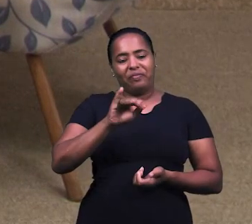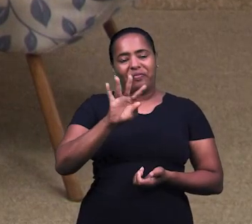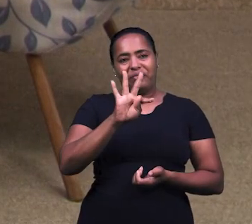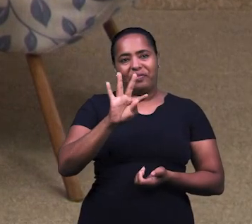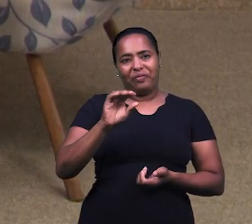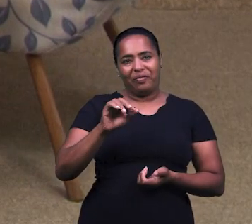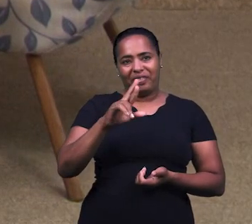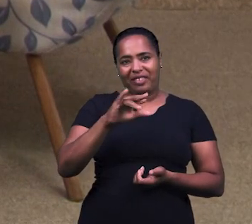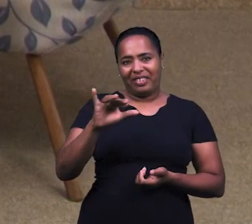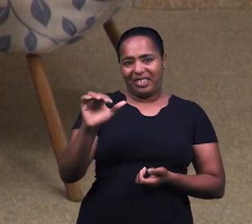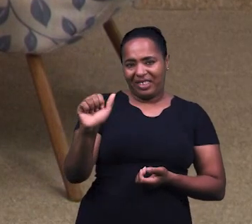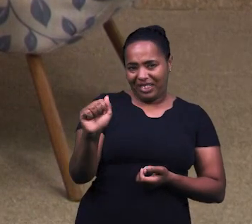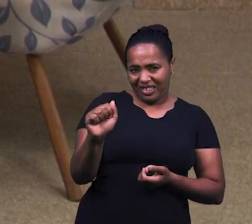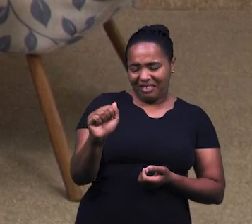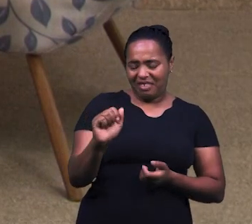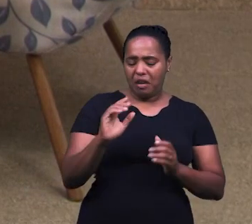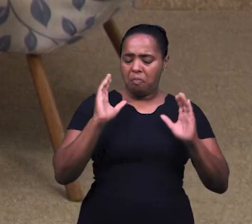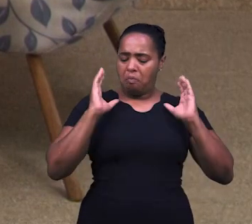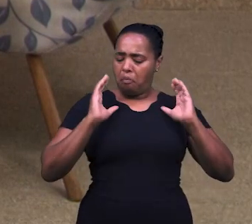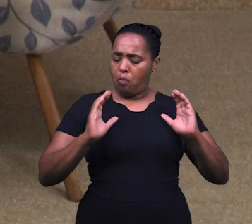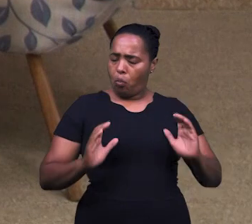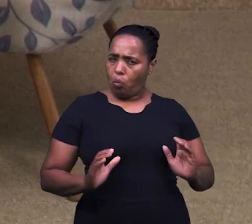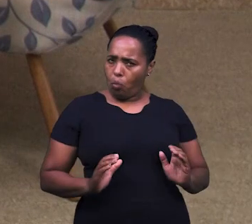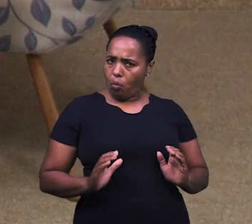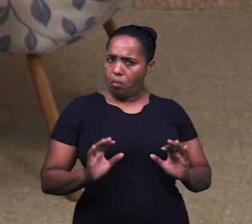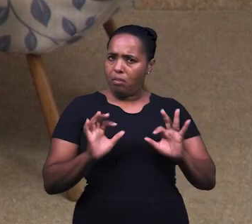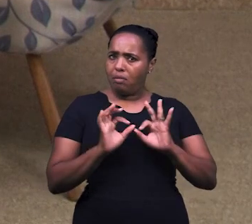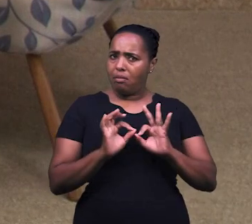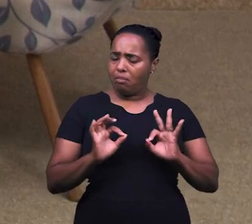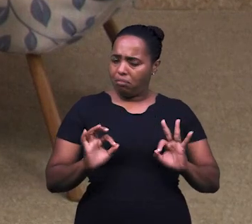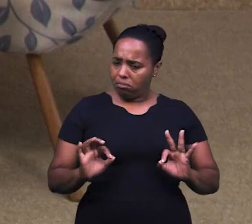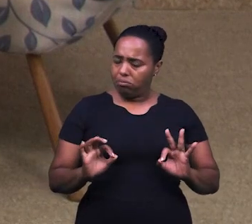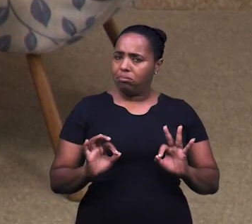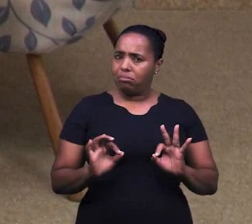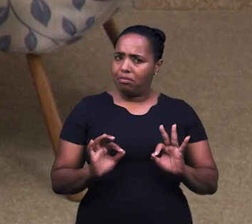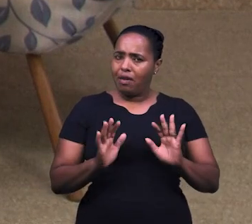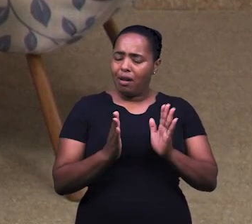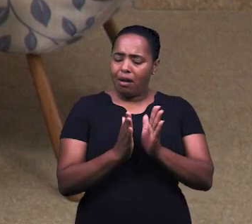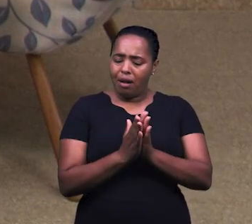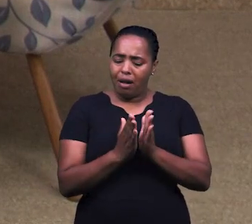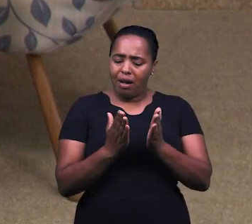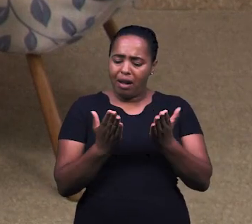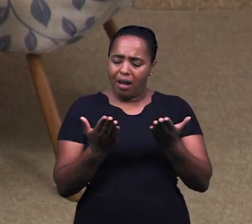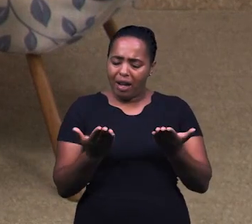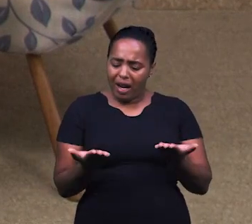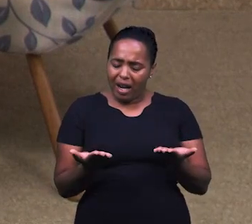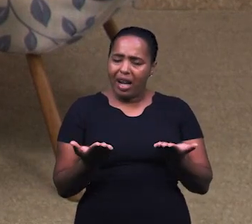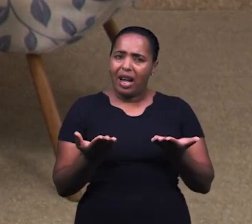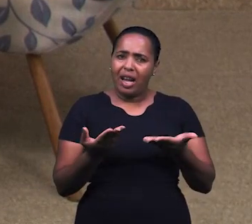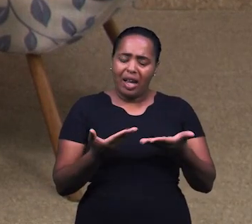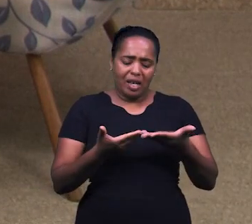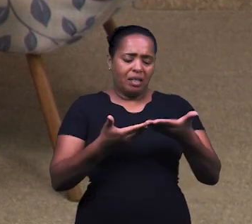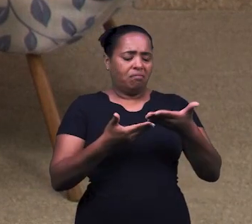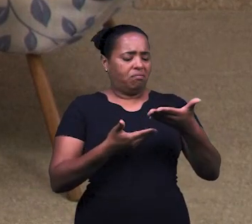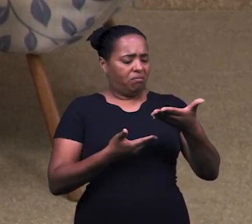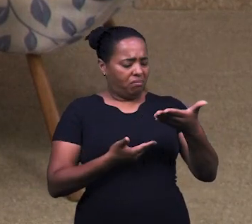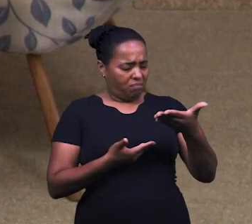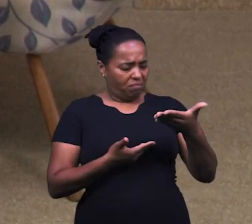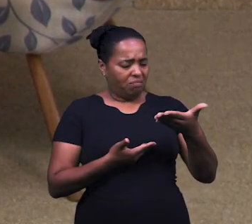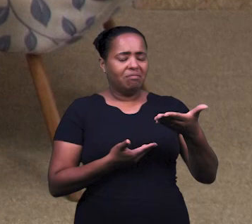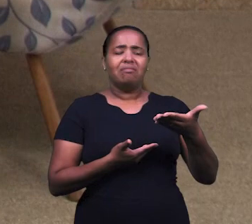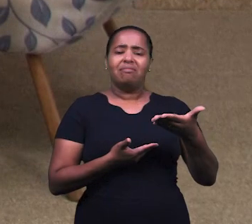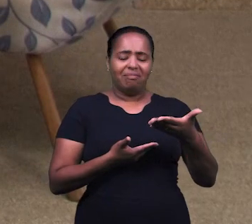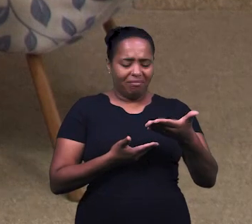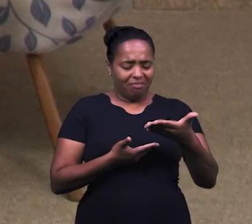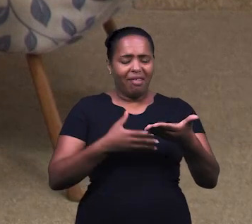a Vitória, com uma linda postura, leu, com seu caderninho ali na mão,